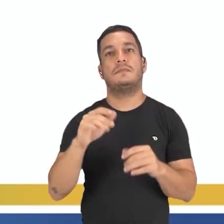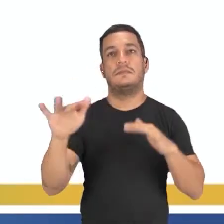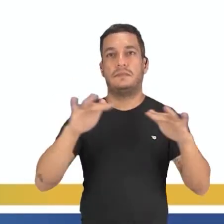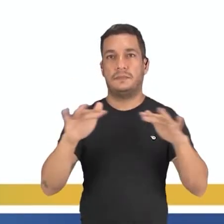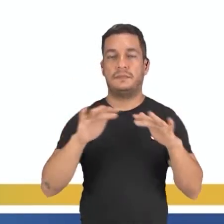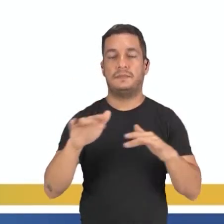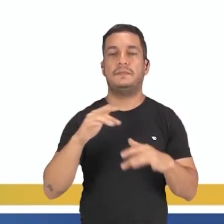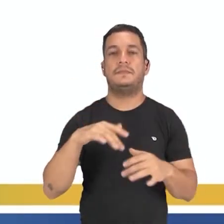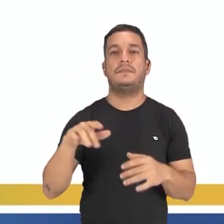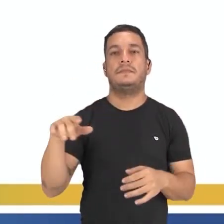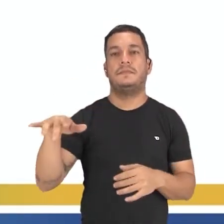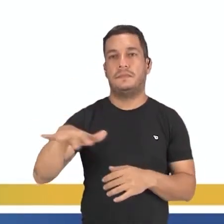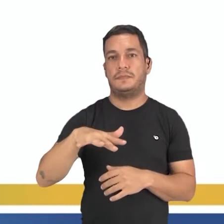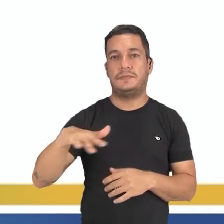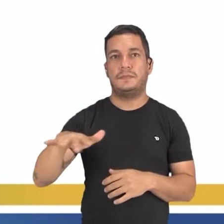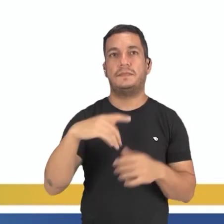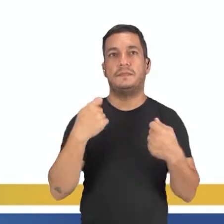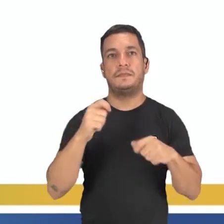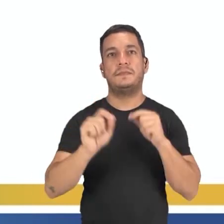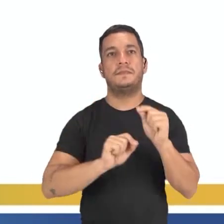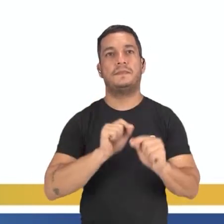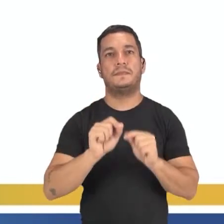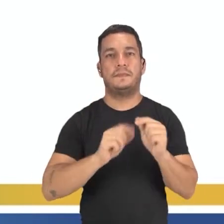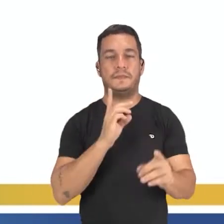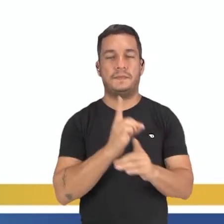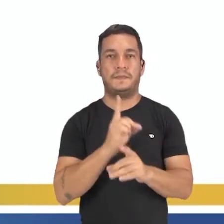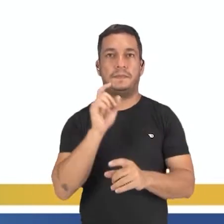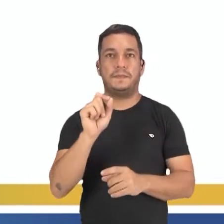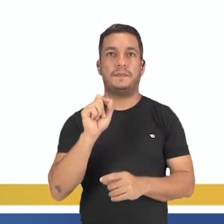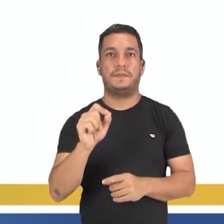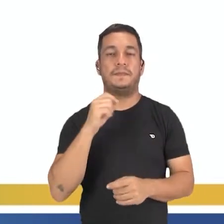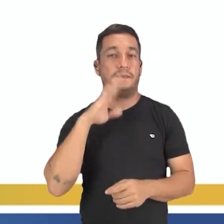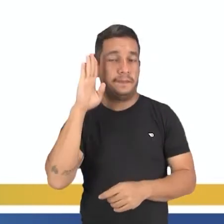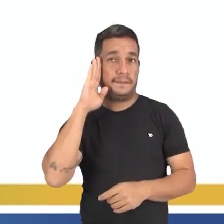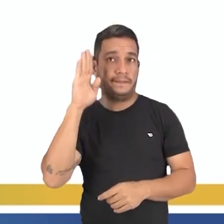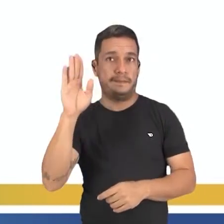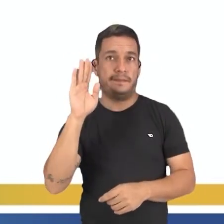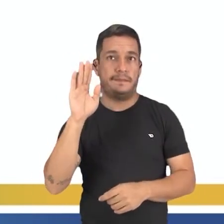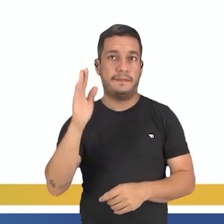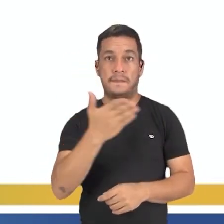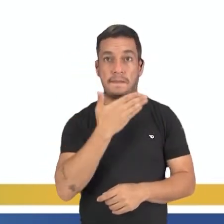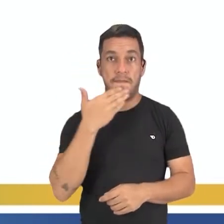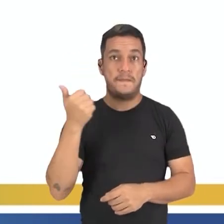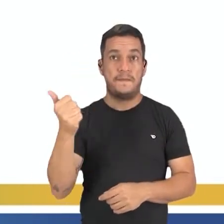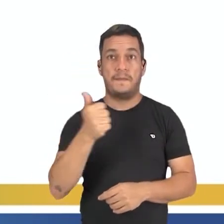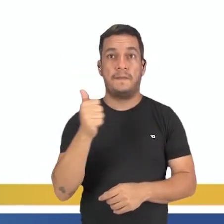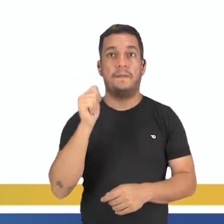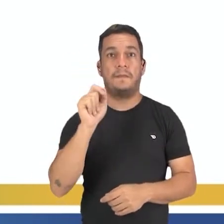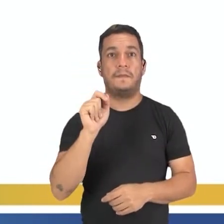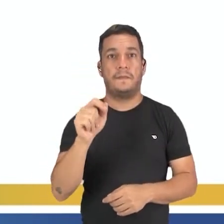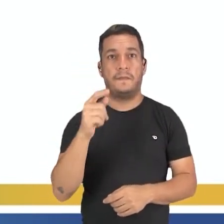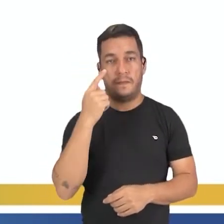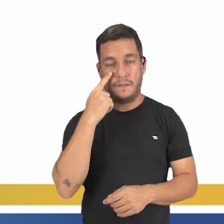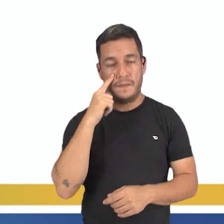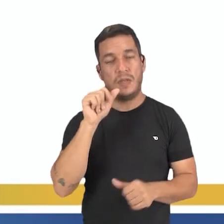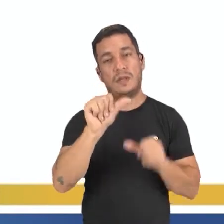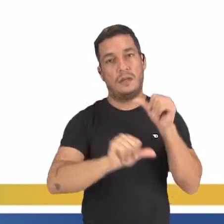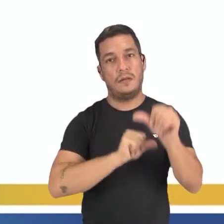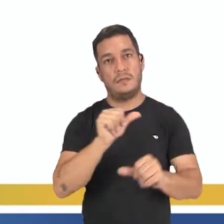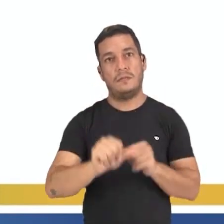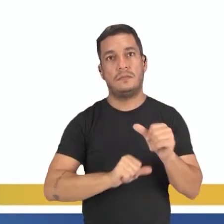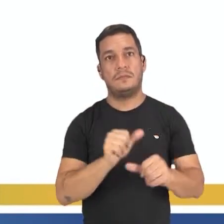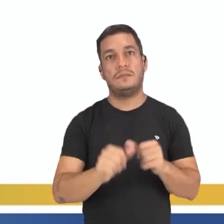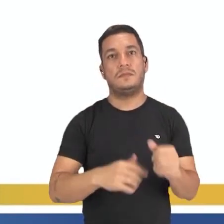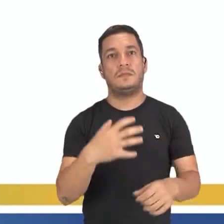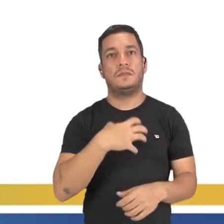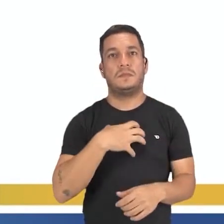internamente a dinâmica demográfica, é preciso encontrar seus componentes principais, que melhor assinalam as mudanças